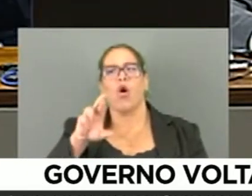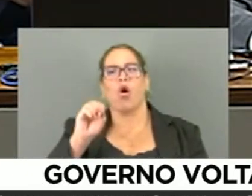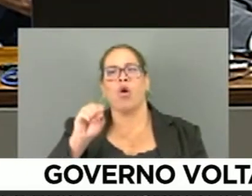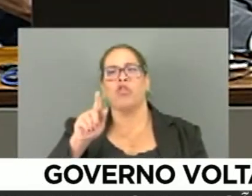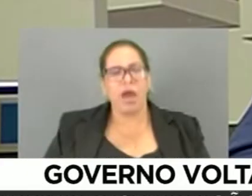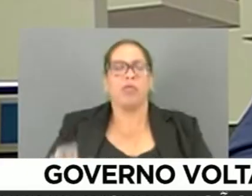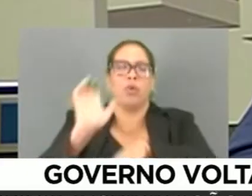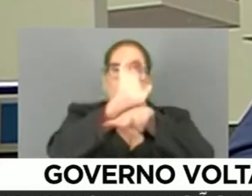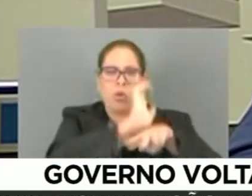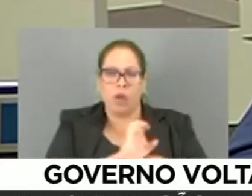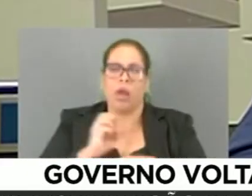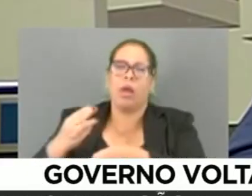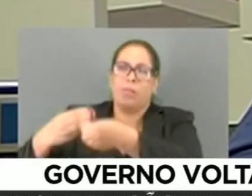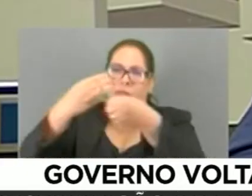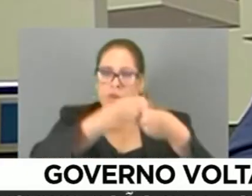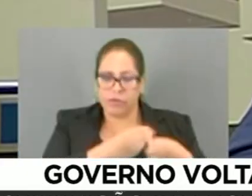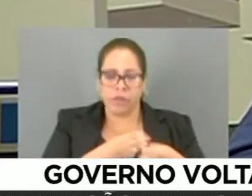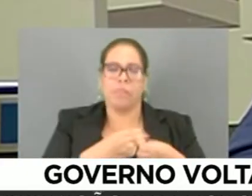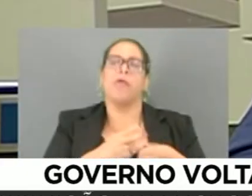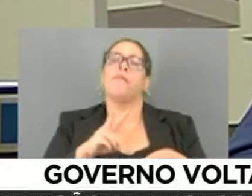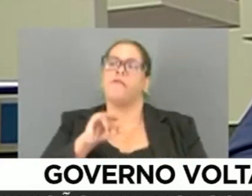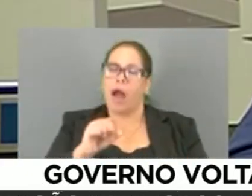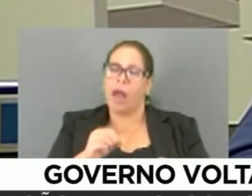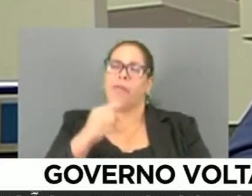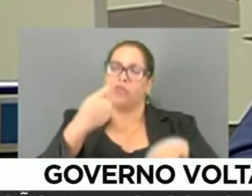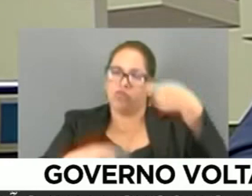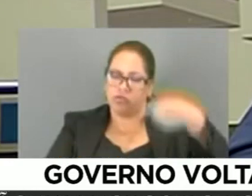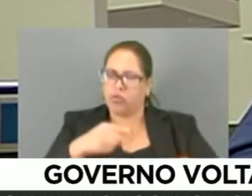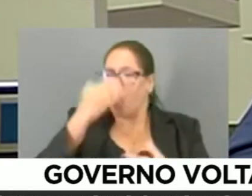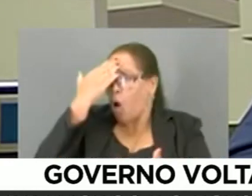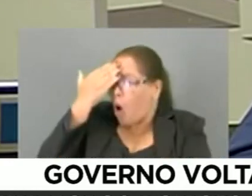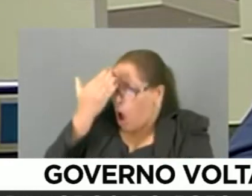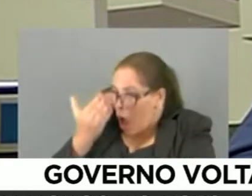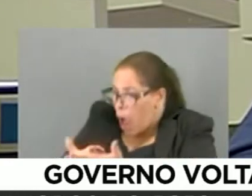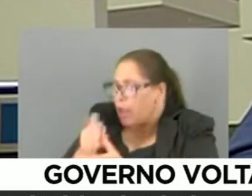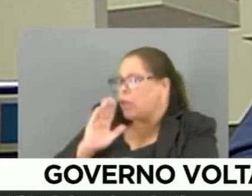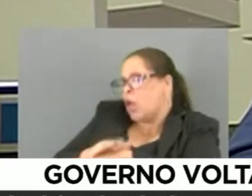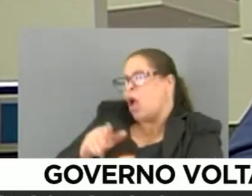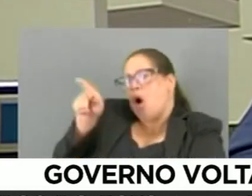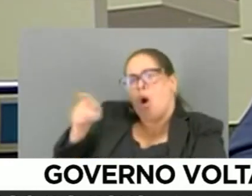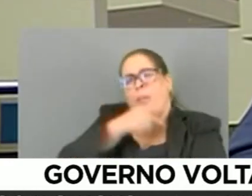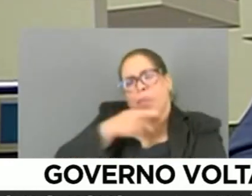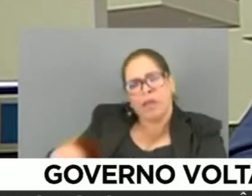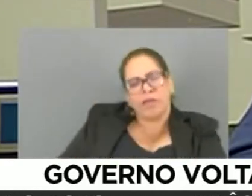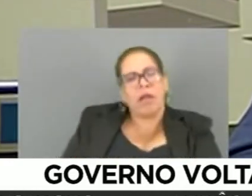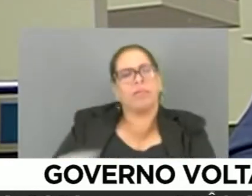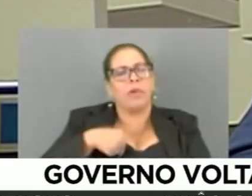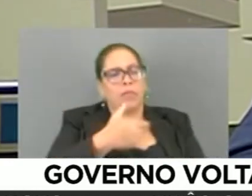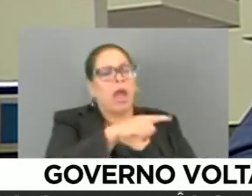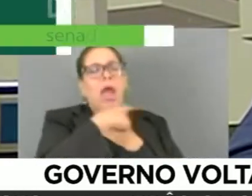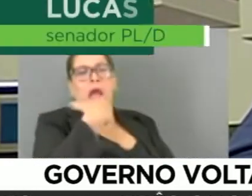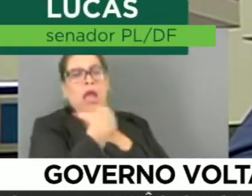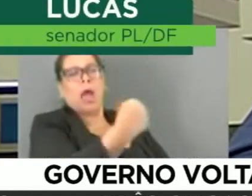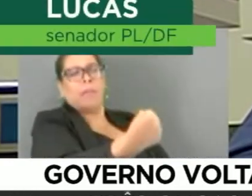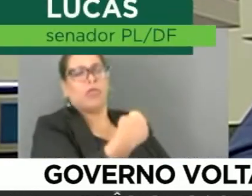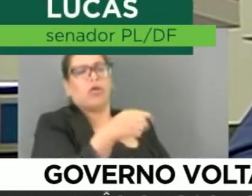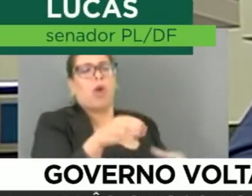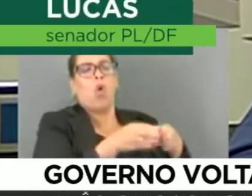até outubro. Eu agradeço ao senador Wanderlan Cardoso pela confiança depositada em mim ao indicar-me como coordenador do grupo de